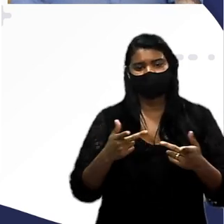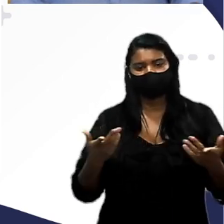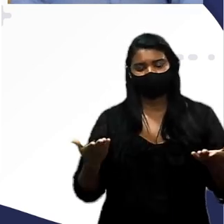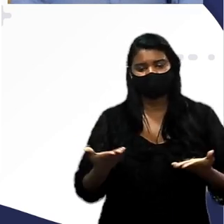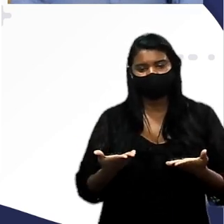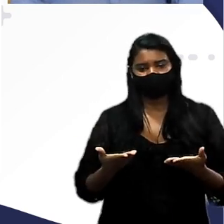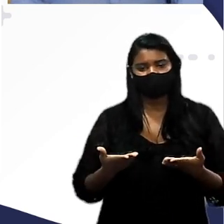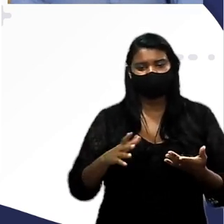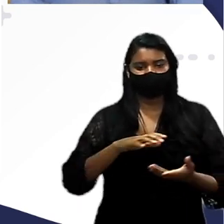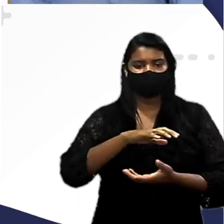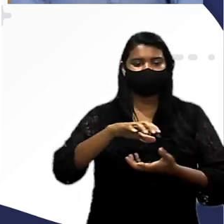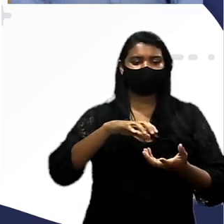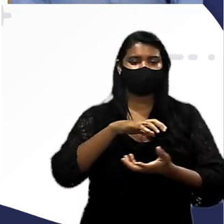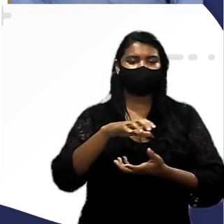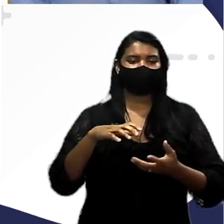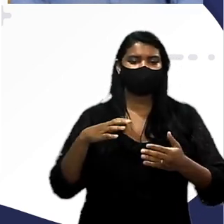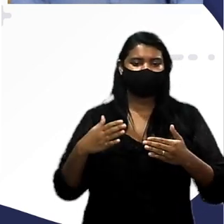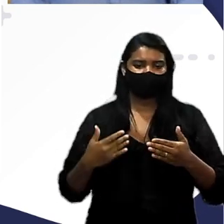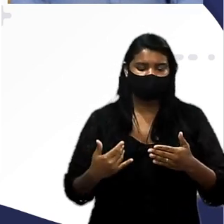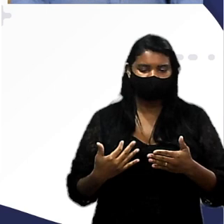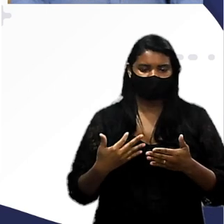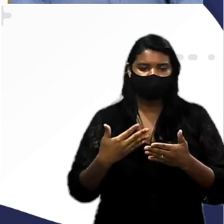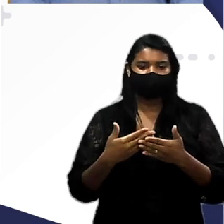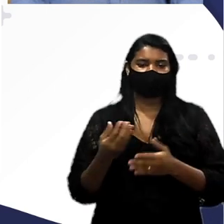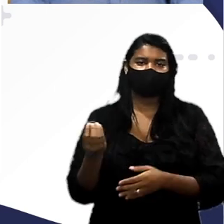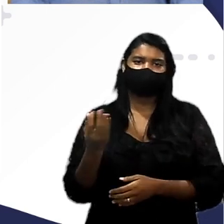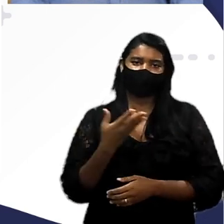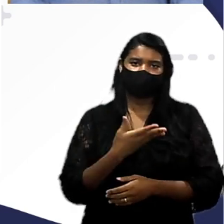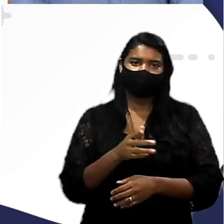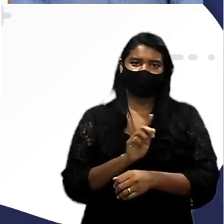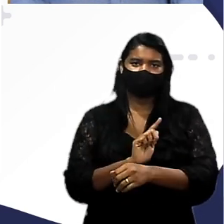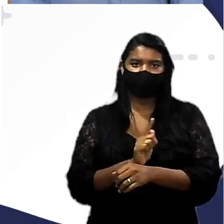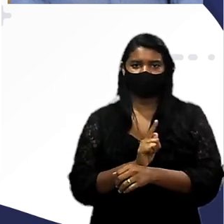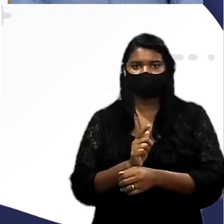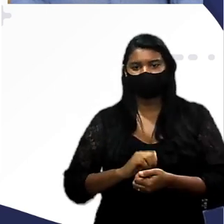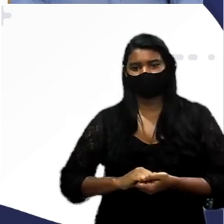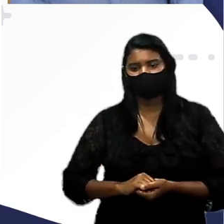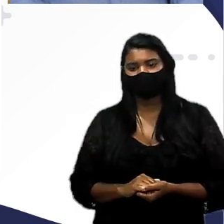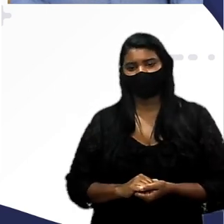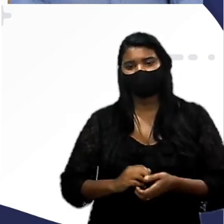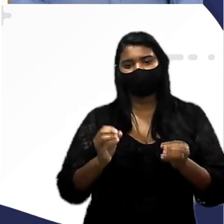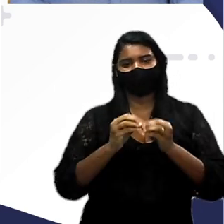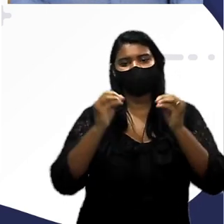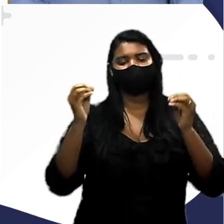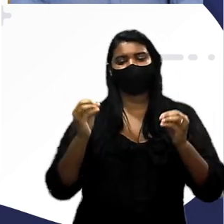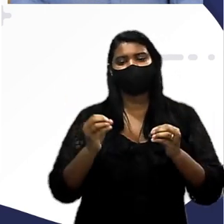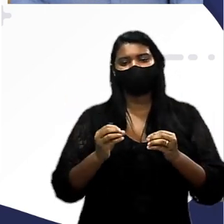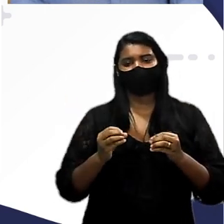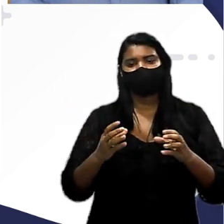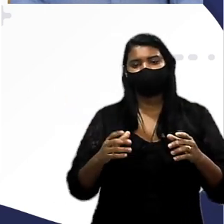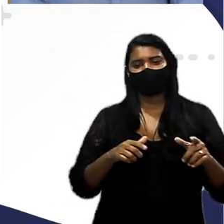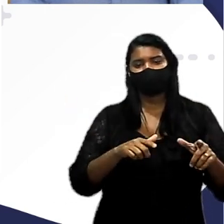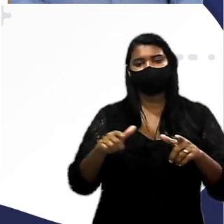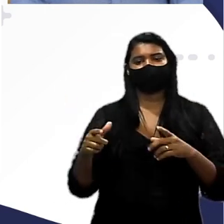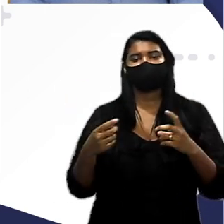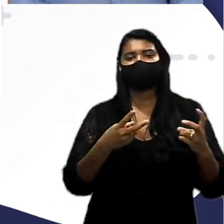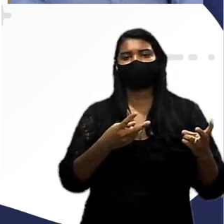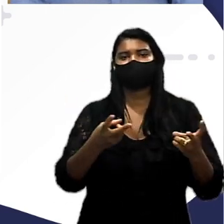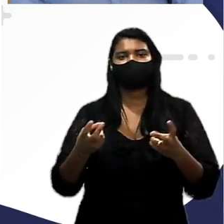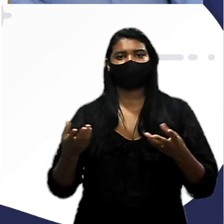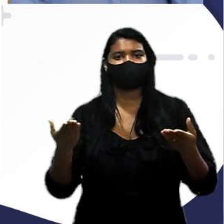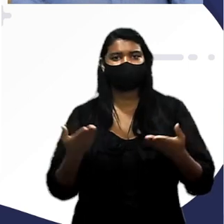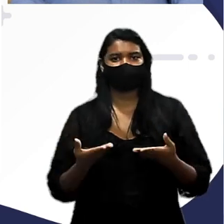grande revolução, passa por um processo novo de gestão. Criar um ambiente, né, para que se repensar as